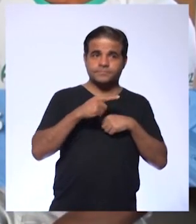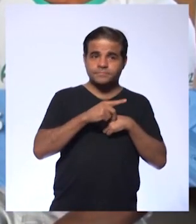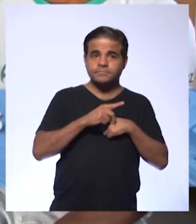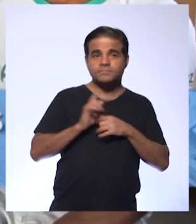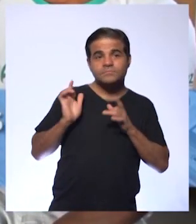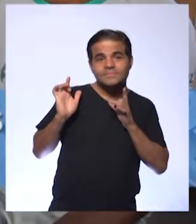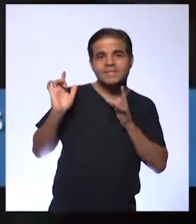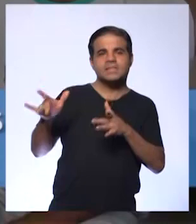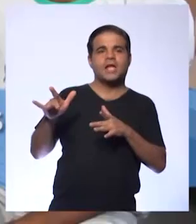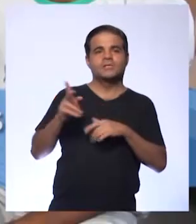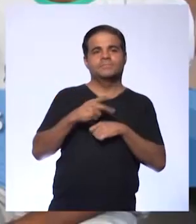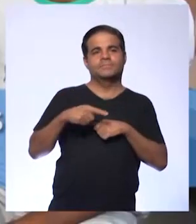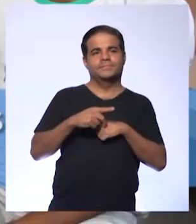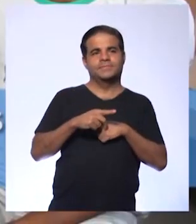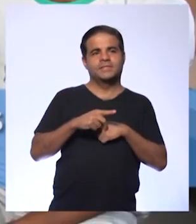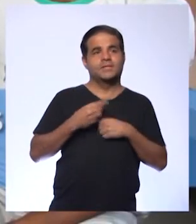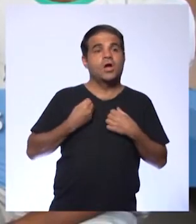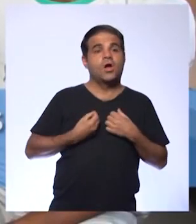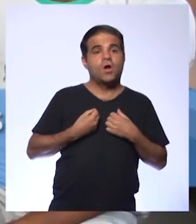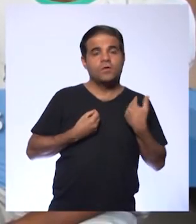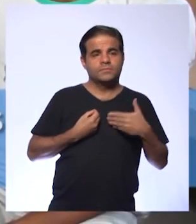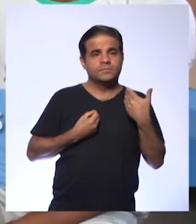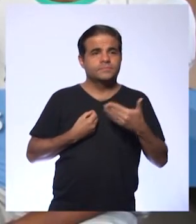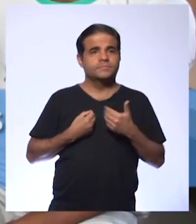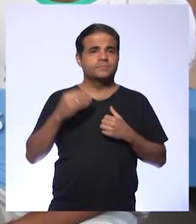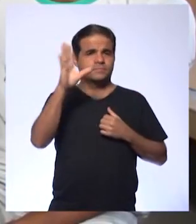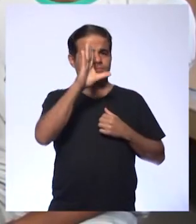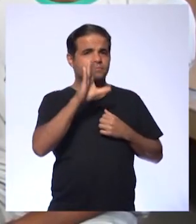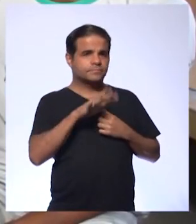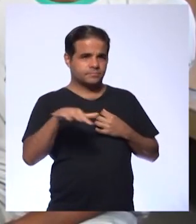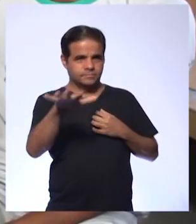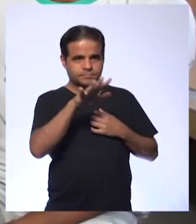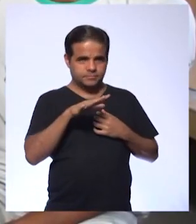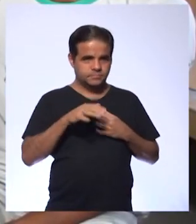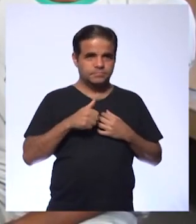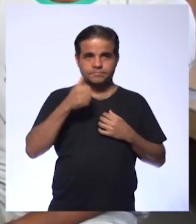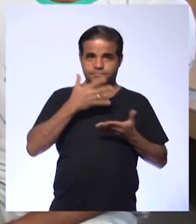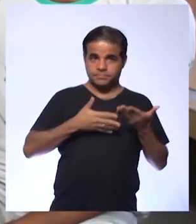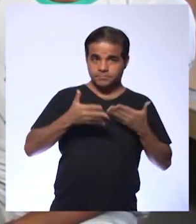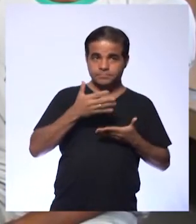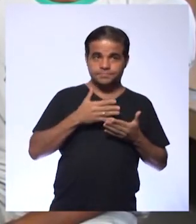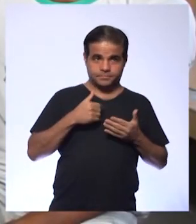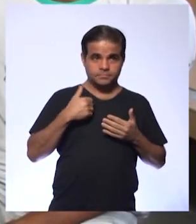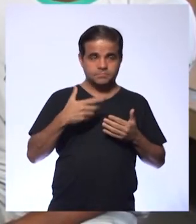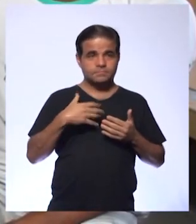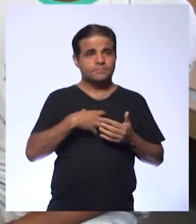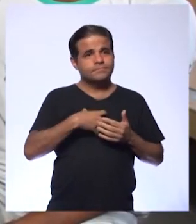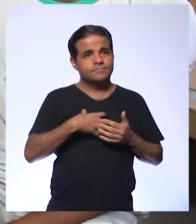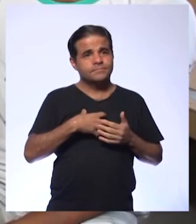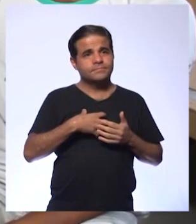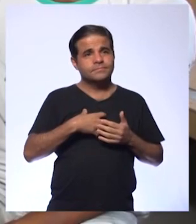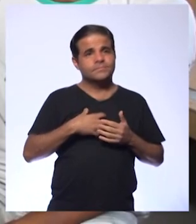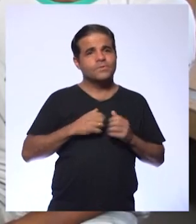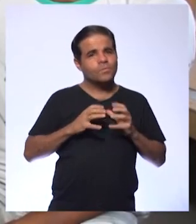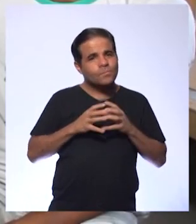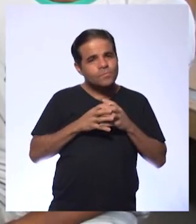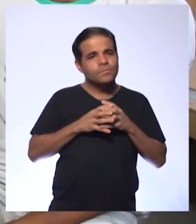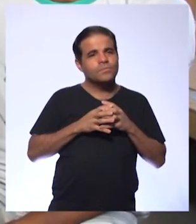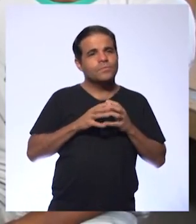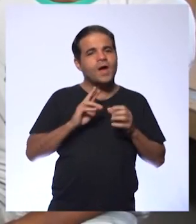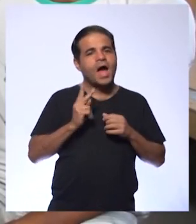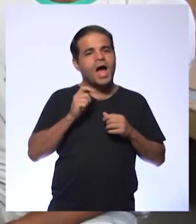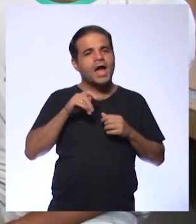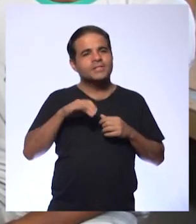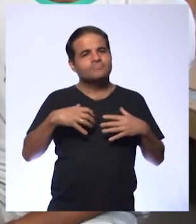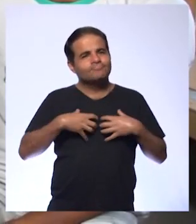deixa ele? A convivência com os brasileiros é legal, acho legal. Mas quando eu estou com os haitianos, eu sinto